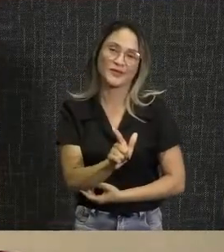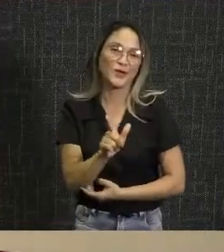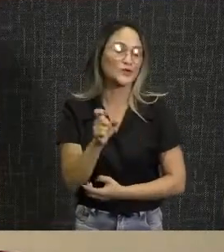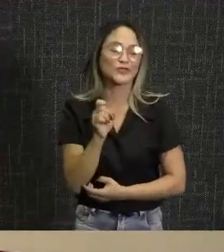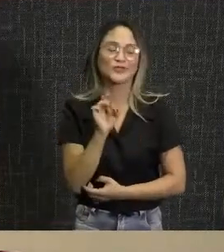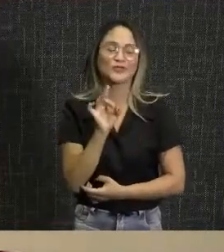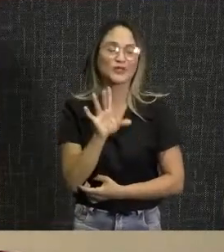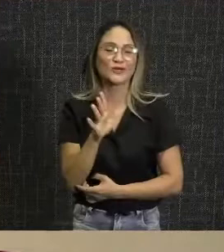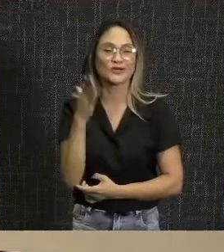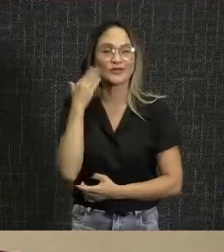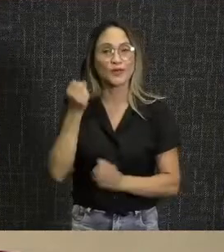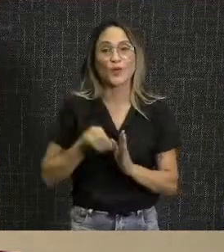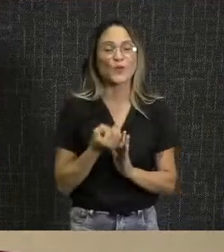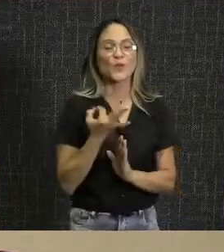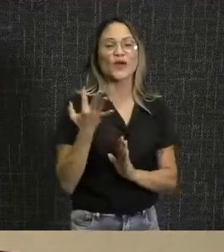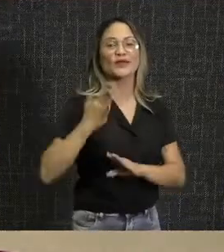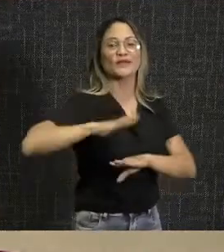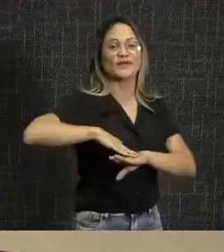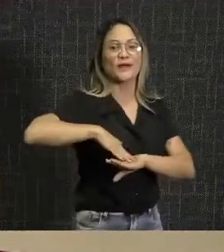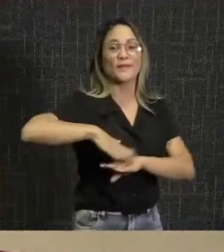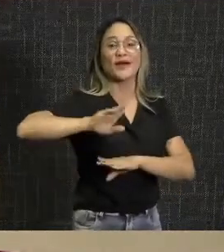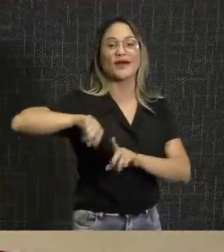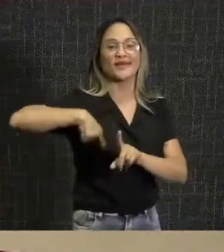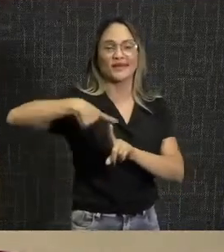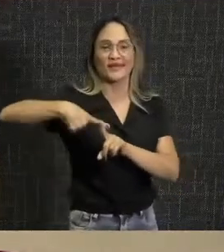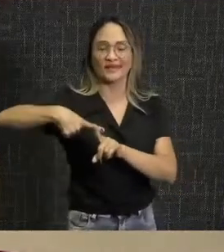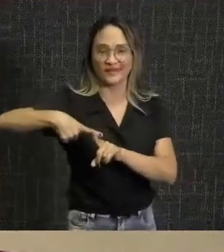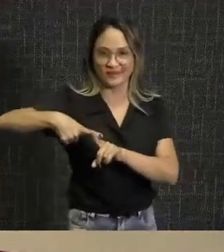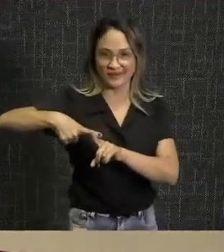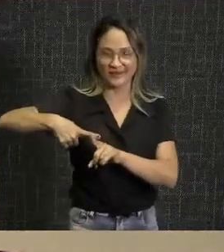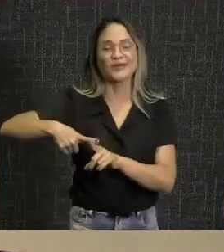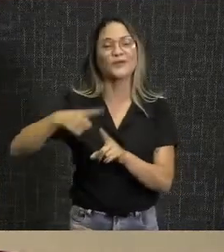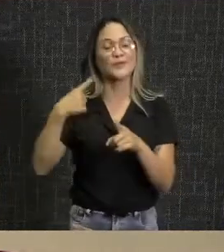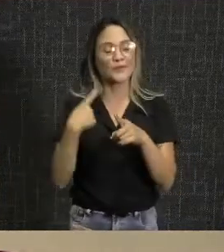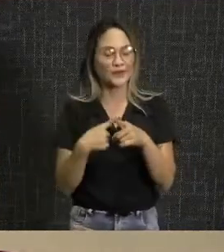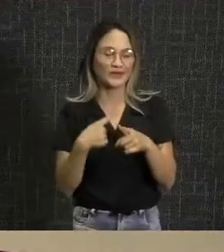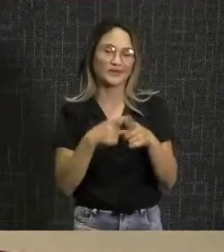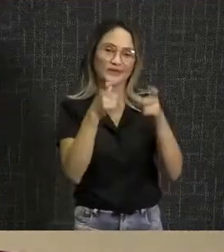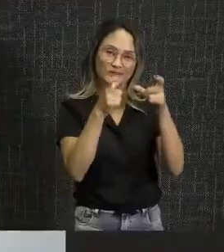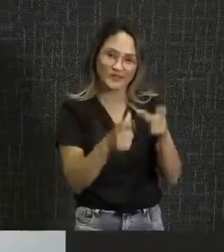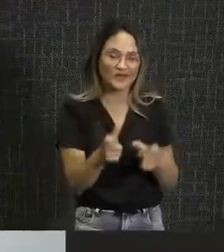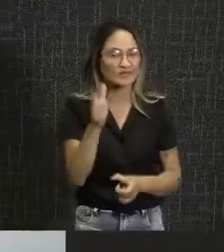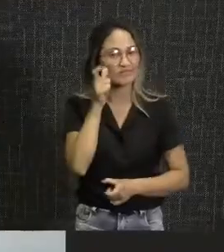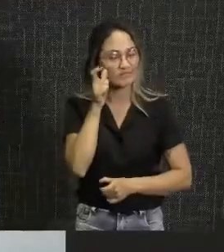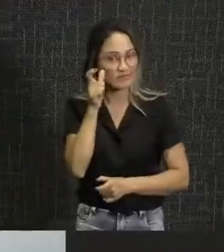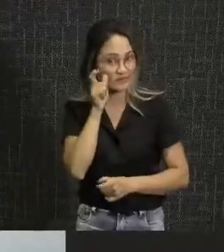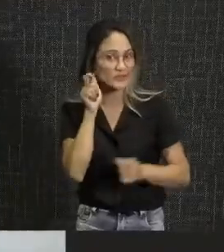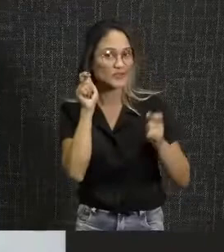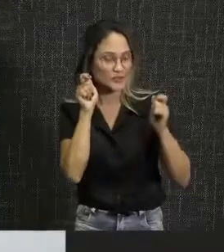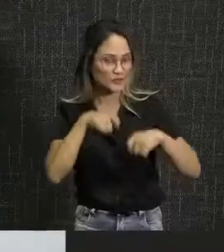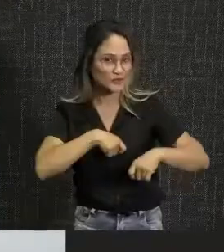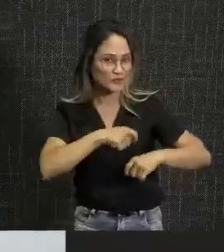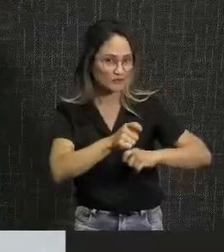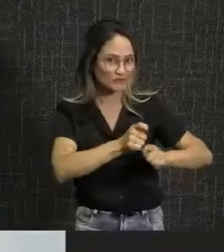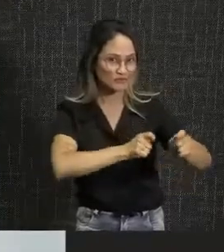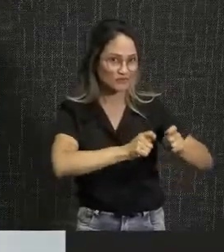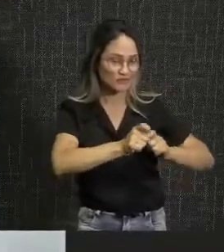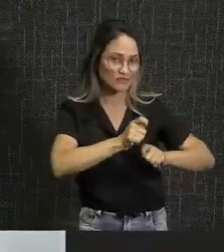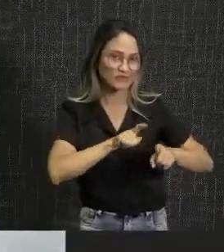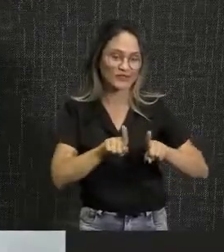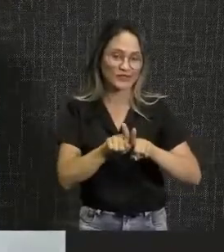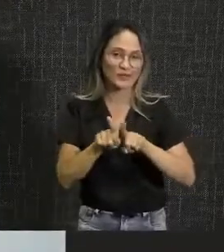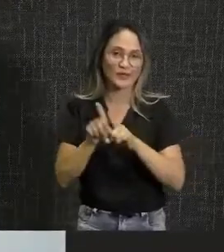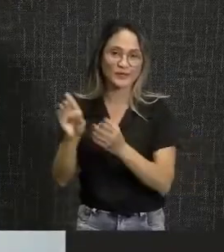vai ultrapassar, porque é sempre um lugar muito, muito interessante para se fazer negócio e para investir